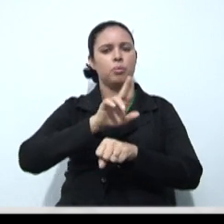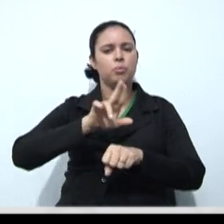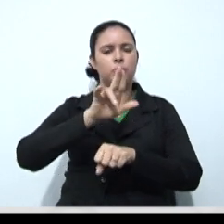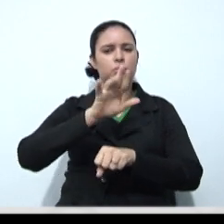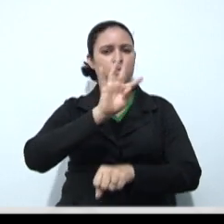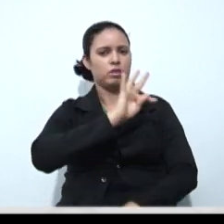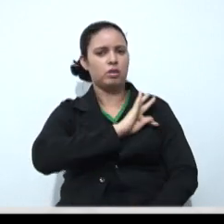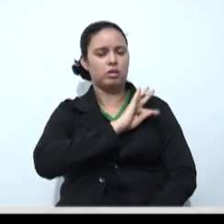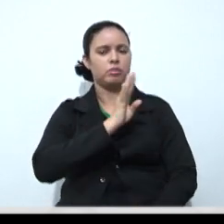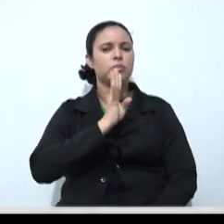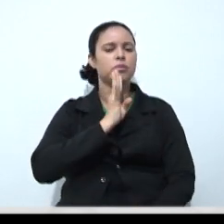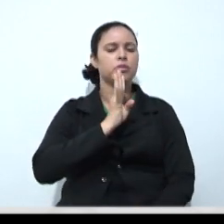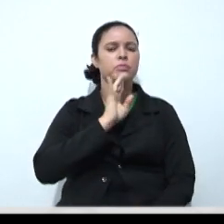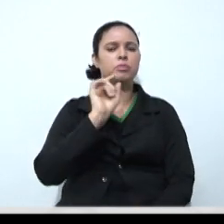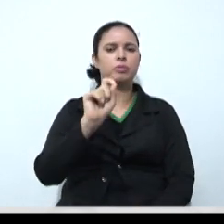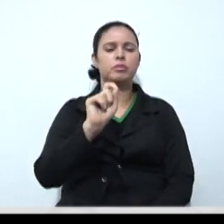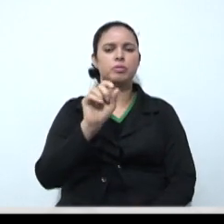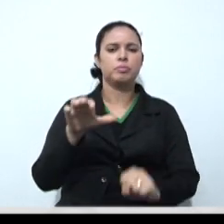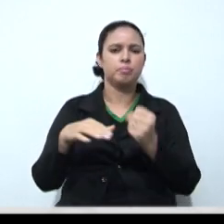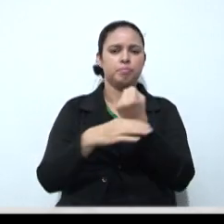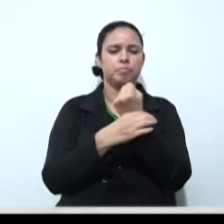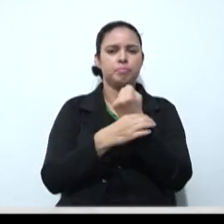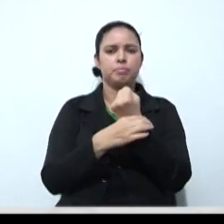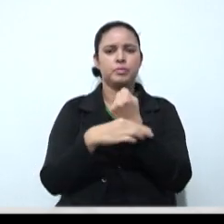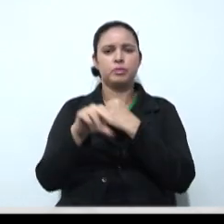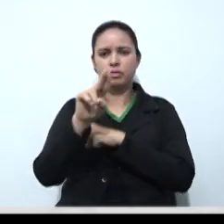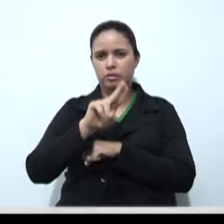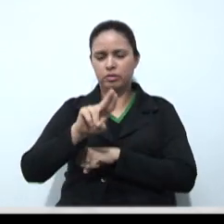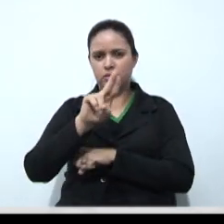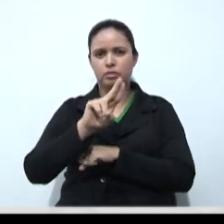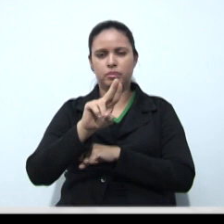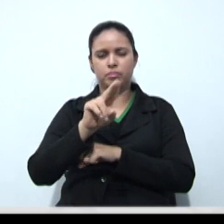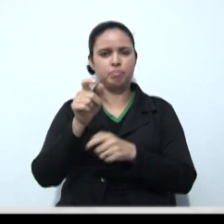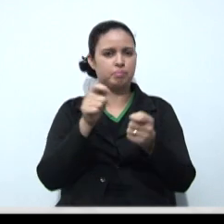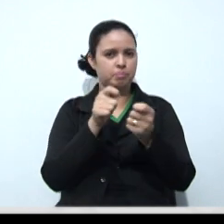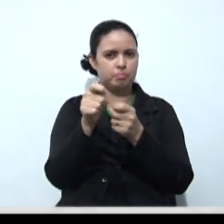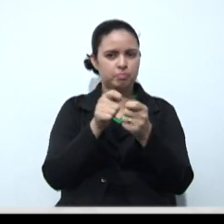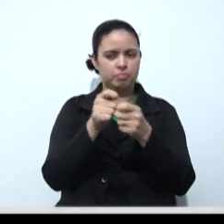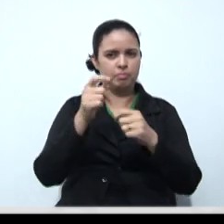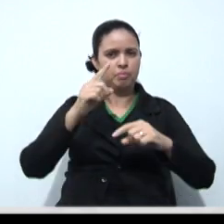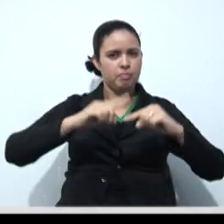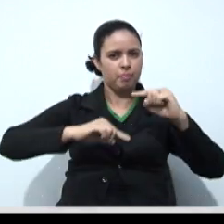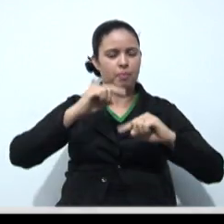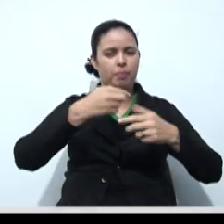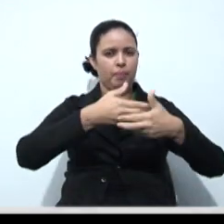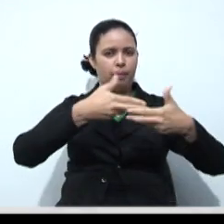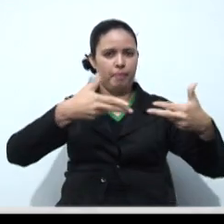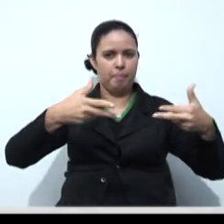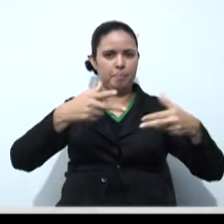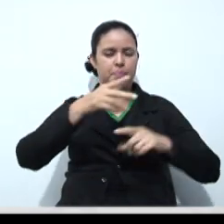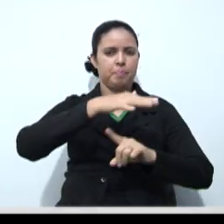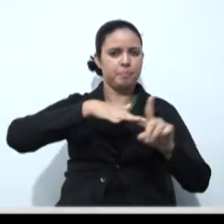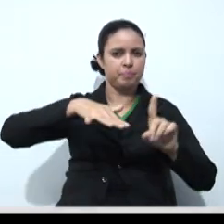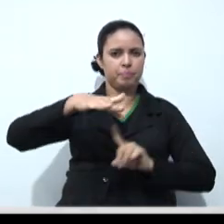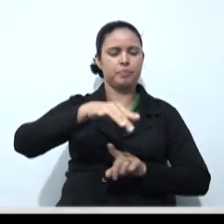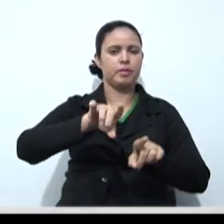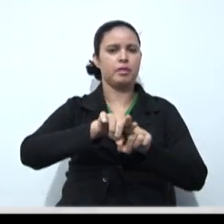e conhecimentos para assegurar a utilização racional dos recursos naturais e, é claro,